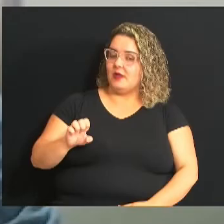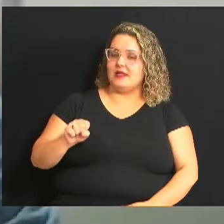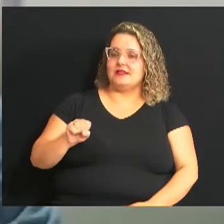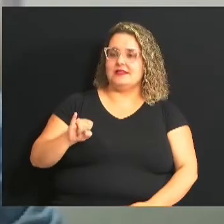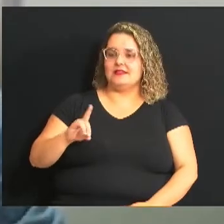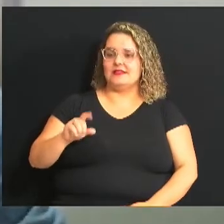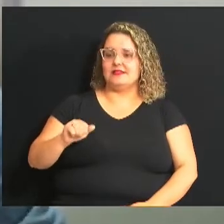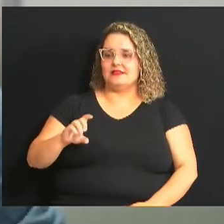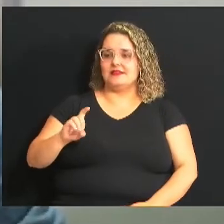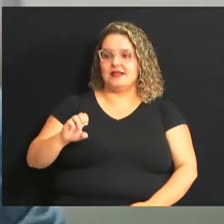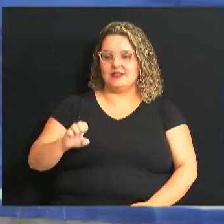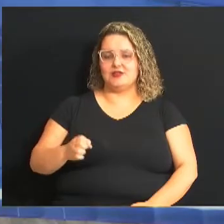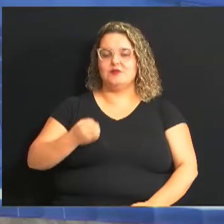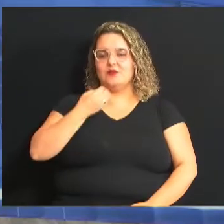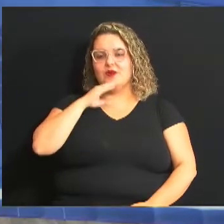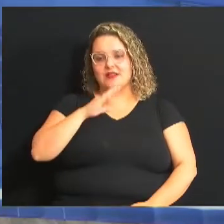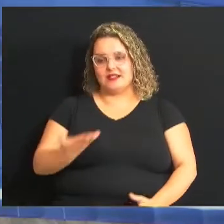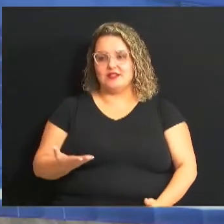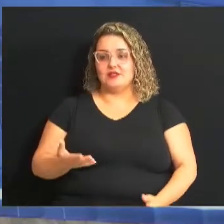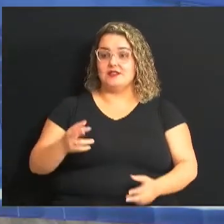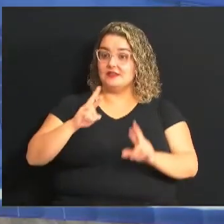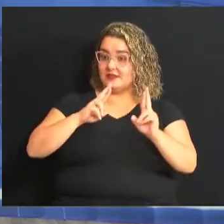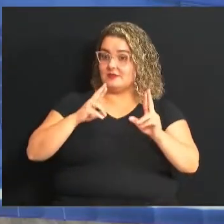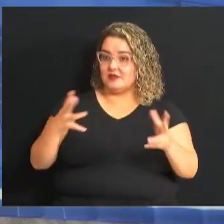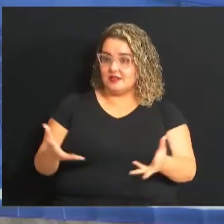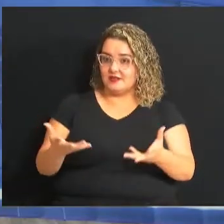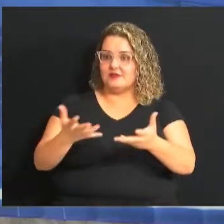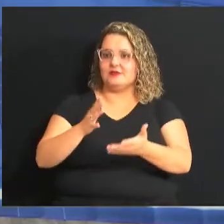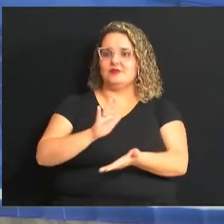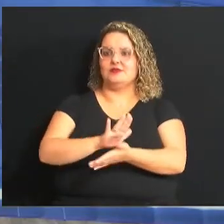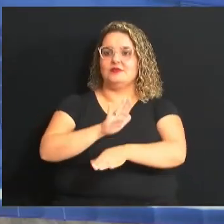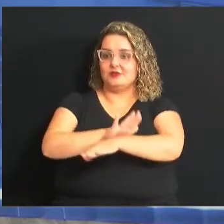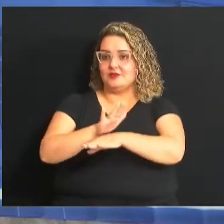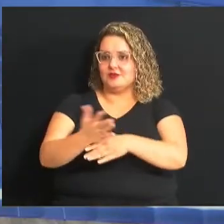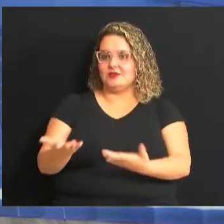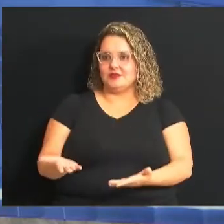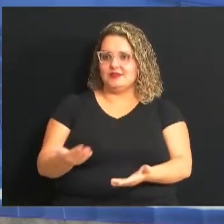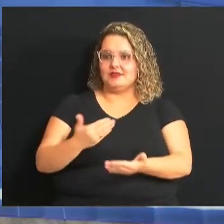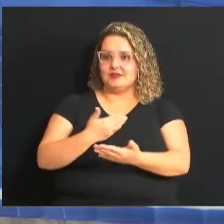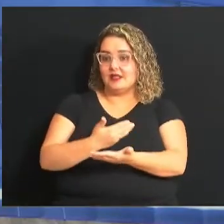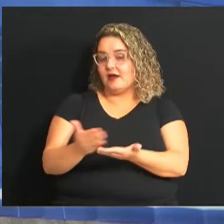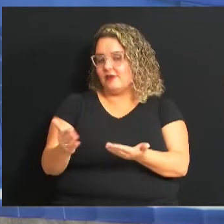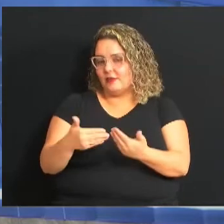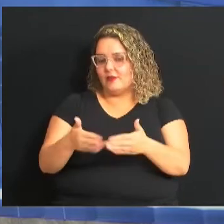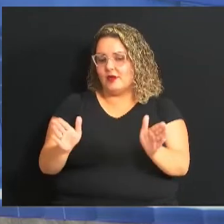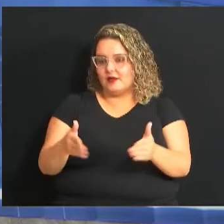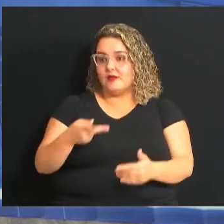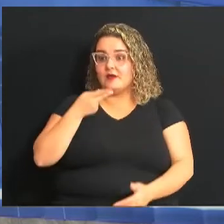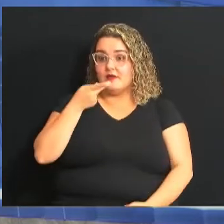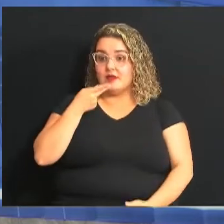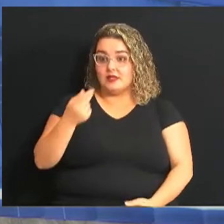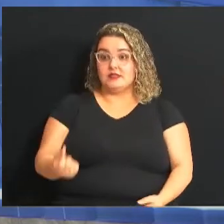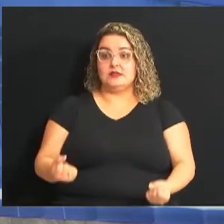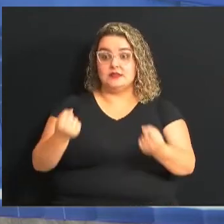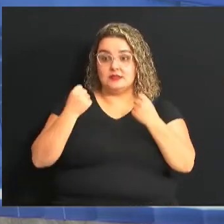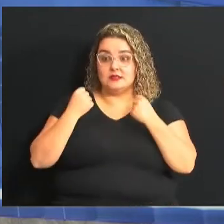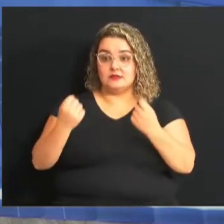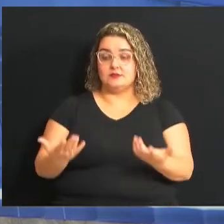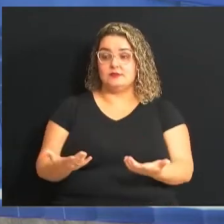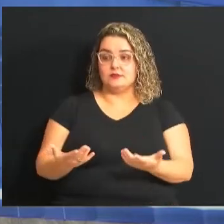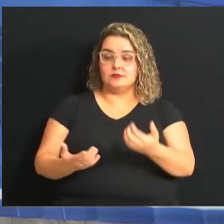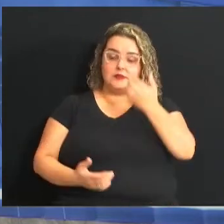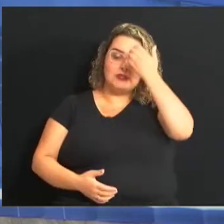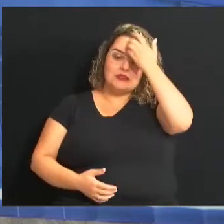espero poder contribuir. Lucas, então para começar, né, logo na abertura eu disse, né, sobre a importância da atividade física. Todo